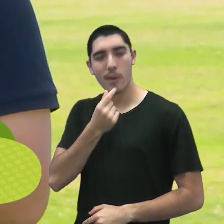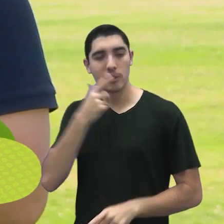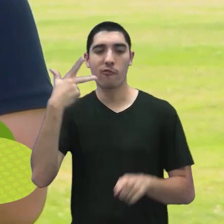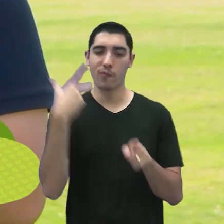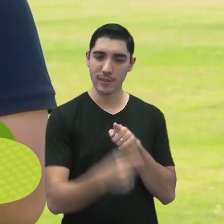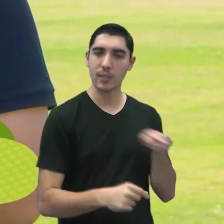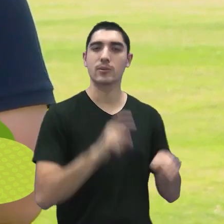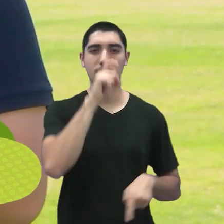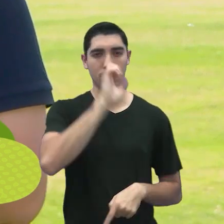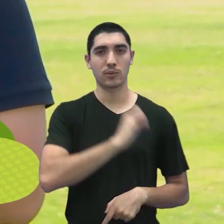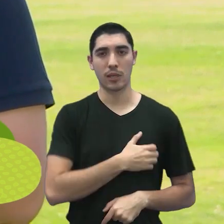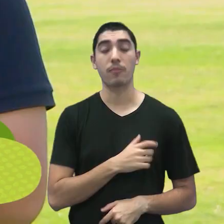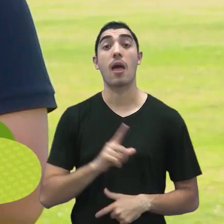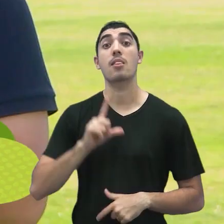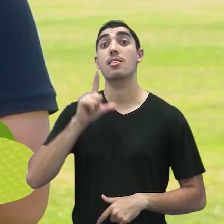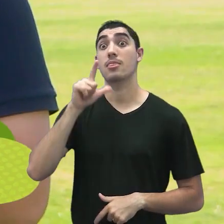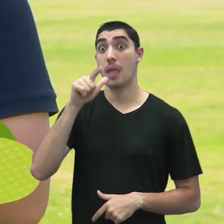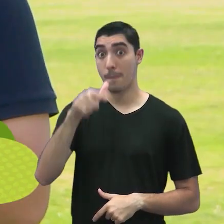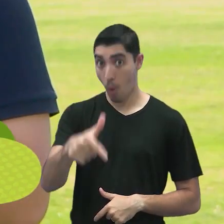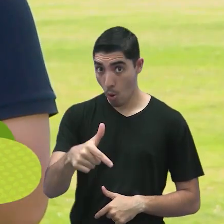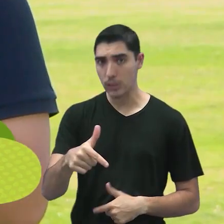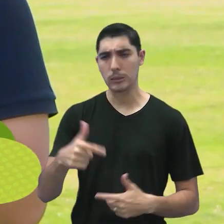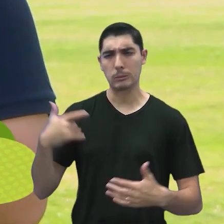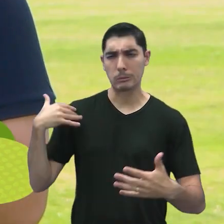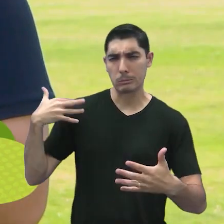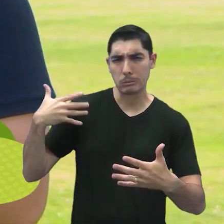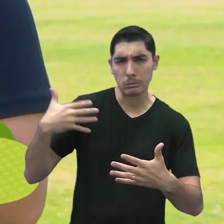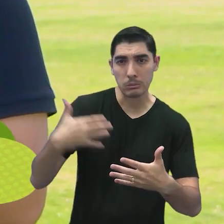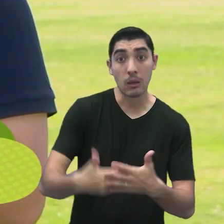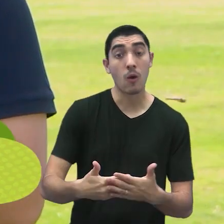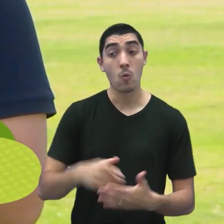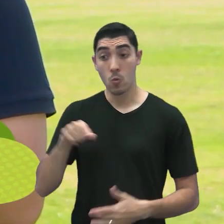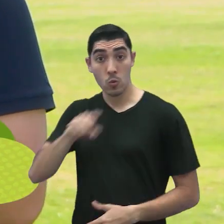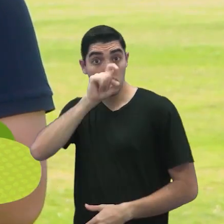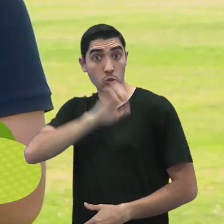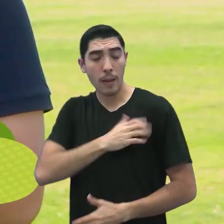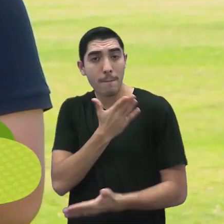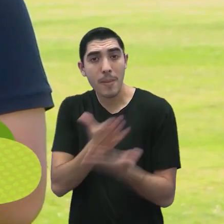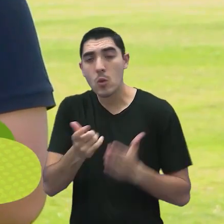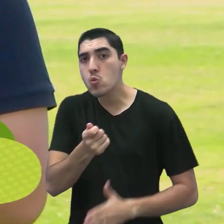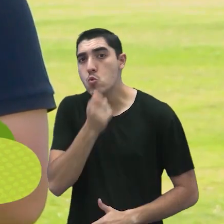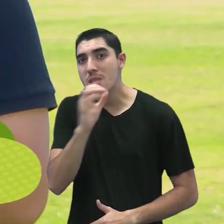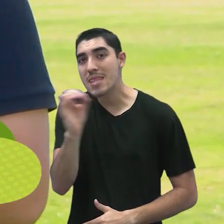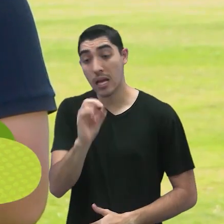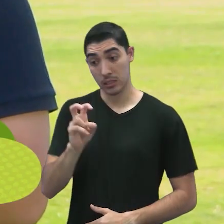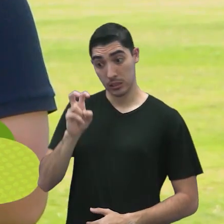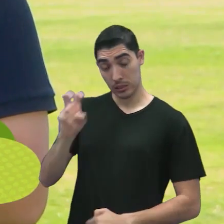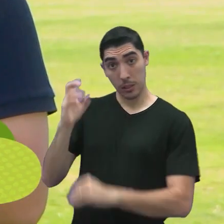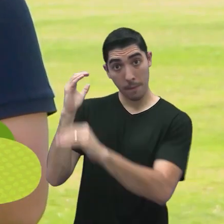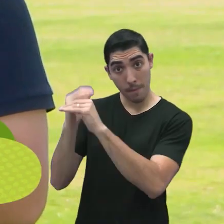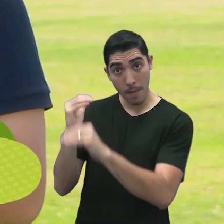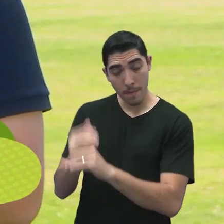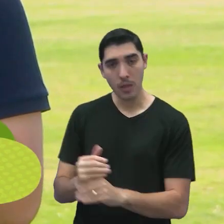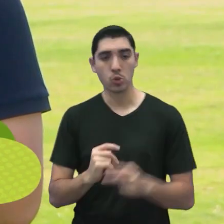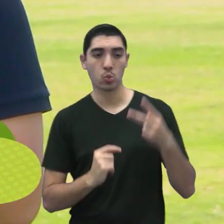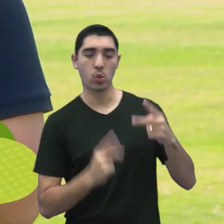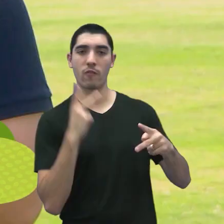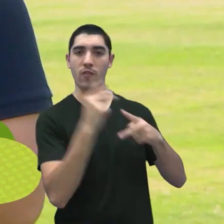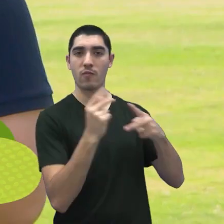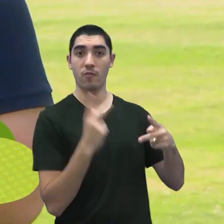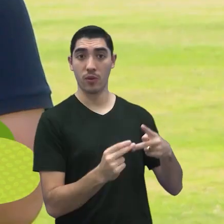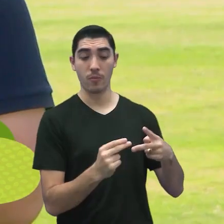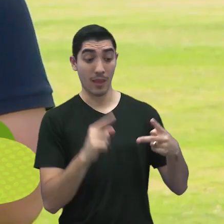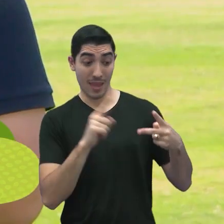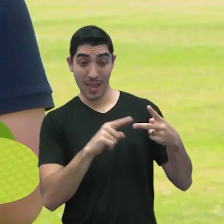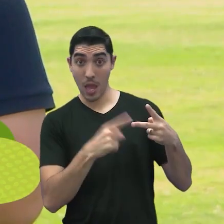Em compensação, desde lá, quando encontrou o Comercial, o São José não perdeu. Foram 5 empates e 2